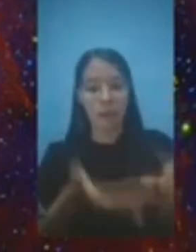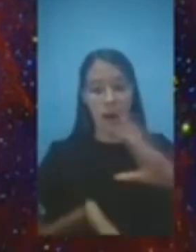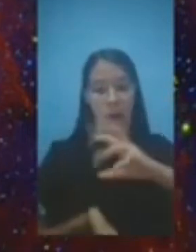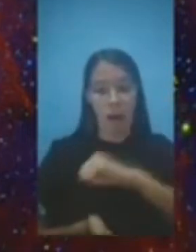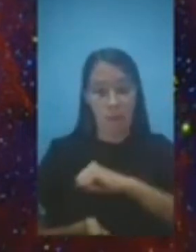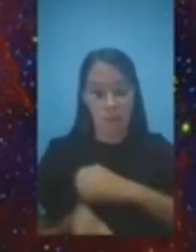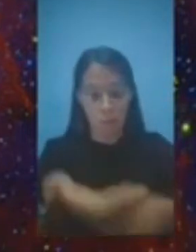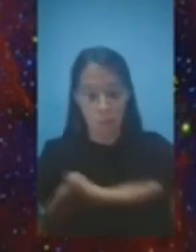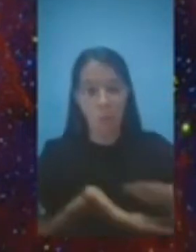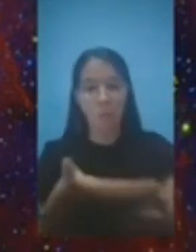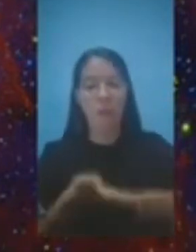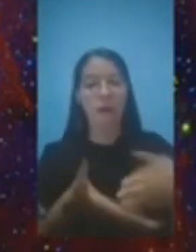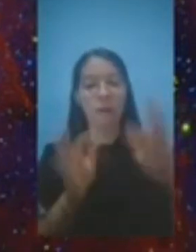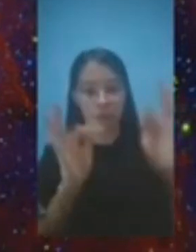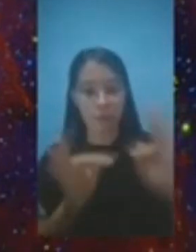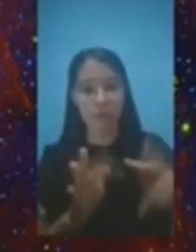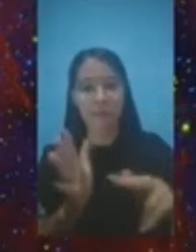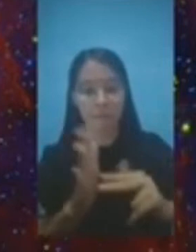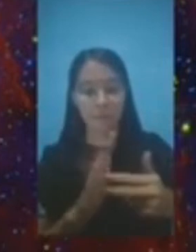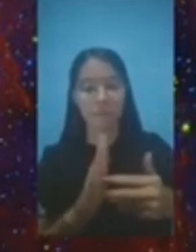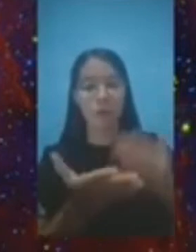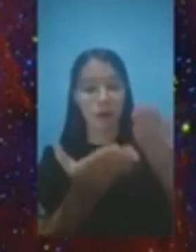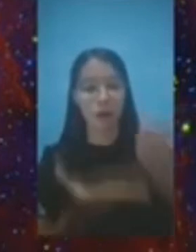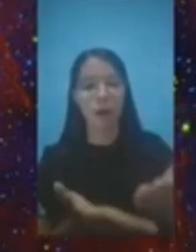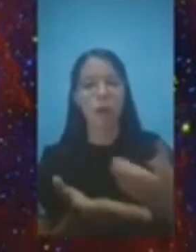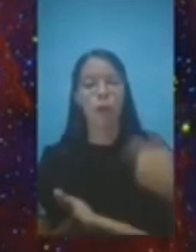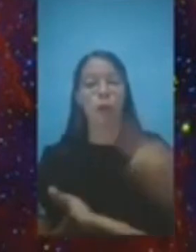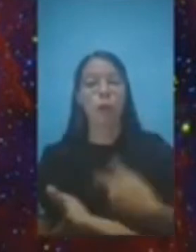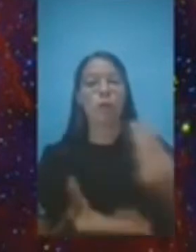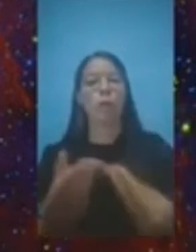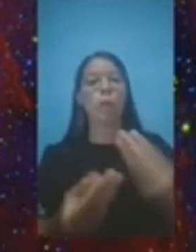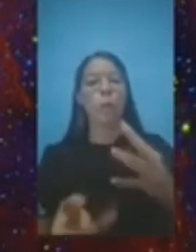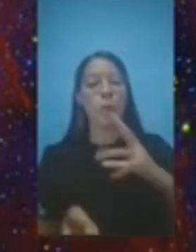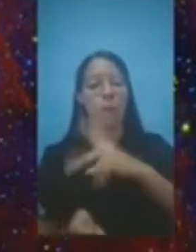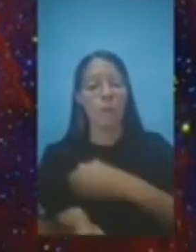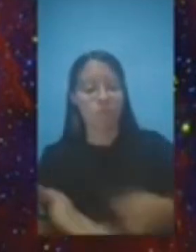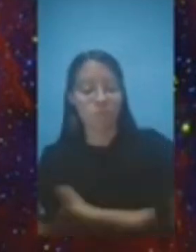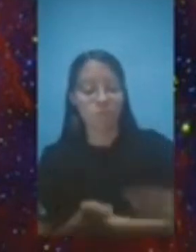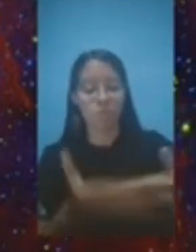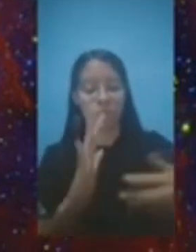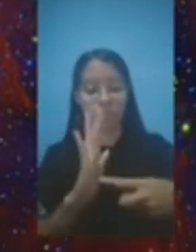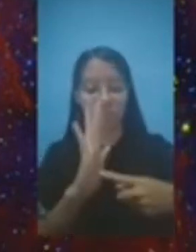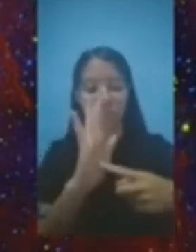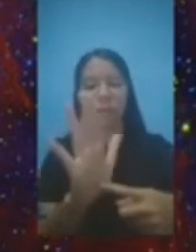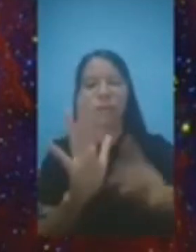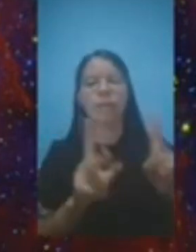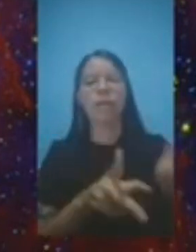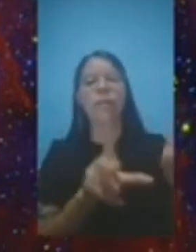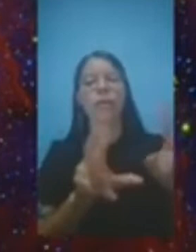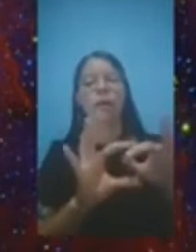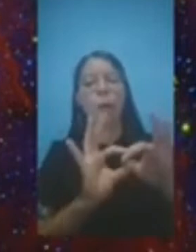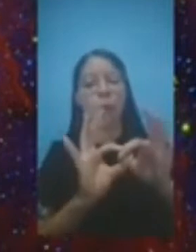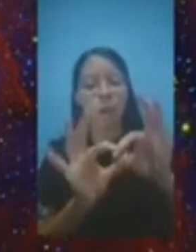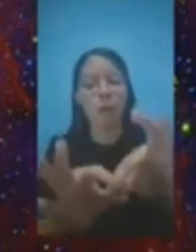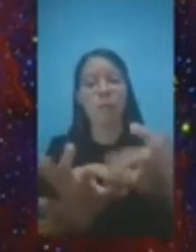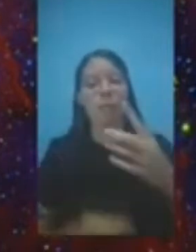tudo, de parceria, de lealdade, de amizade, de paixão, de felicidade. A felicidade é isso, pequenos momentos, pequenos